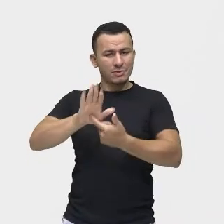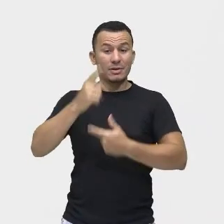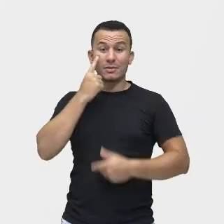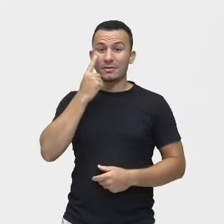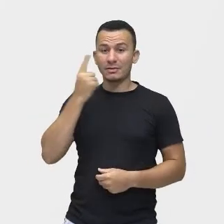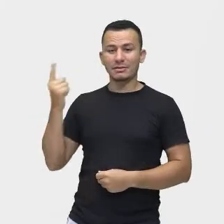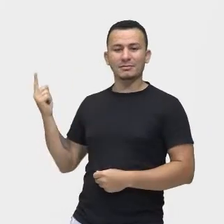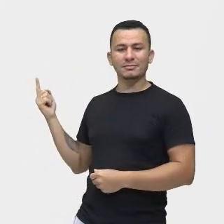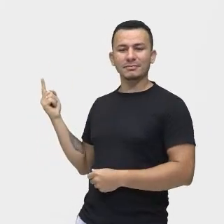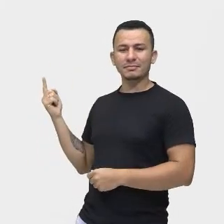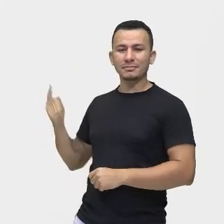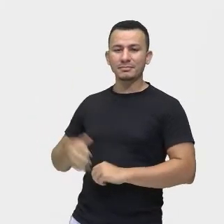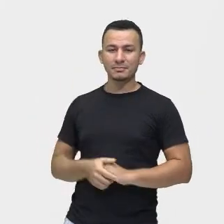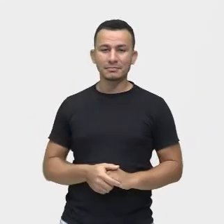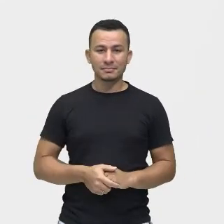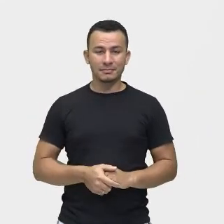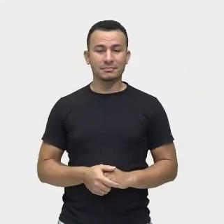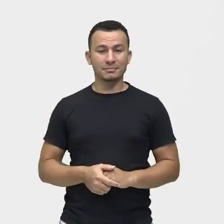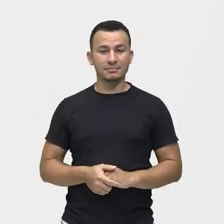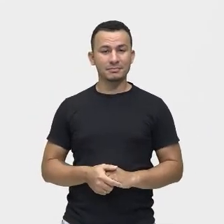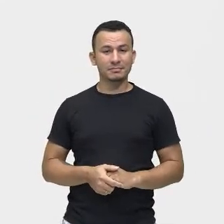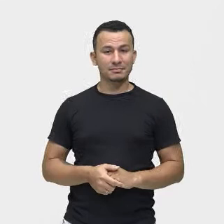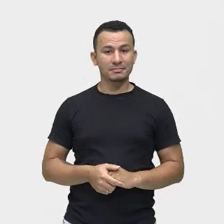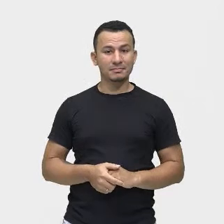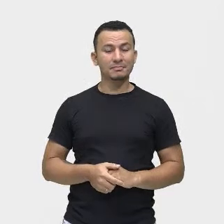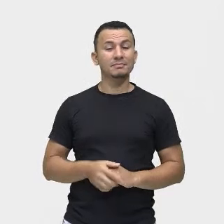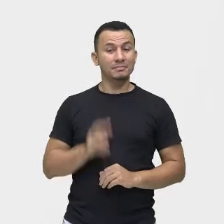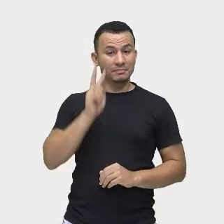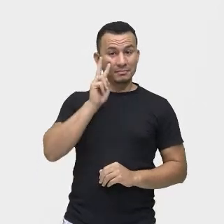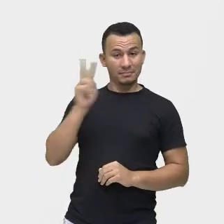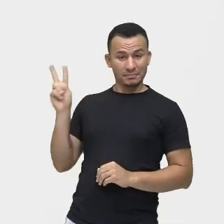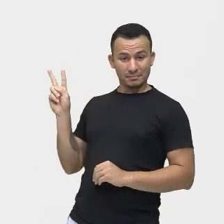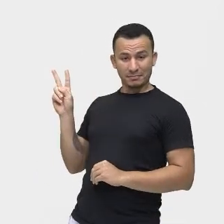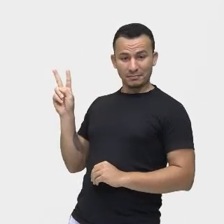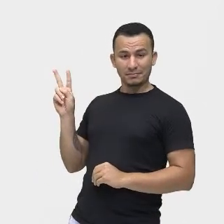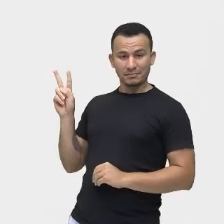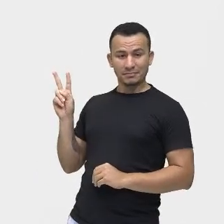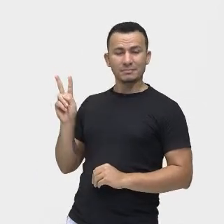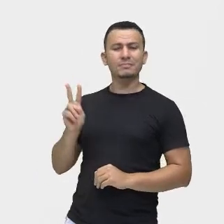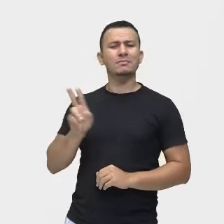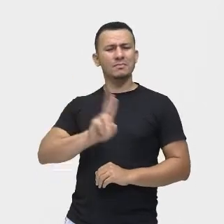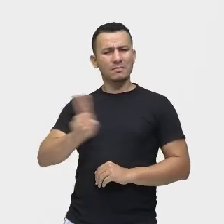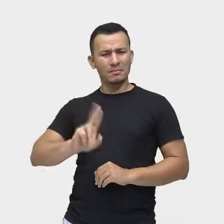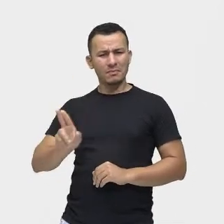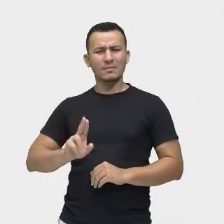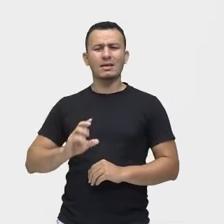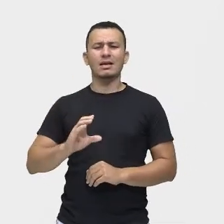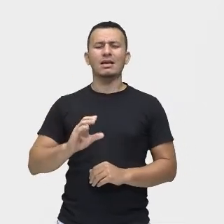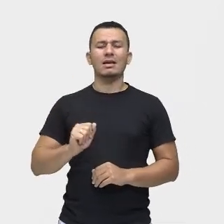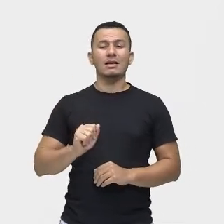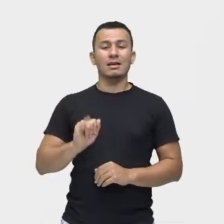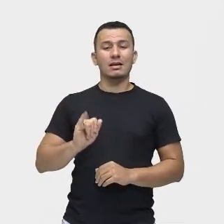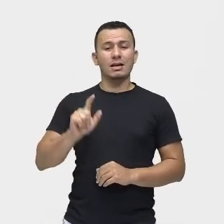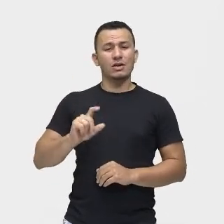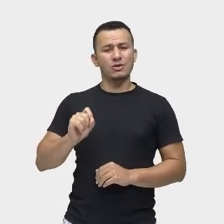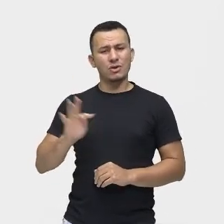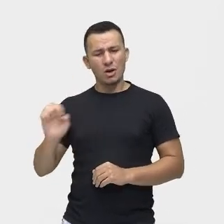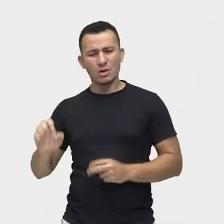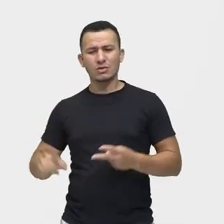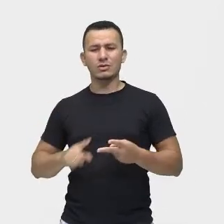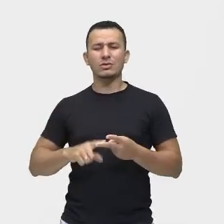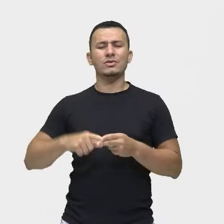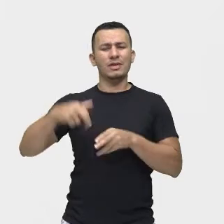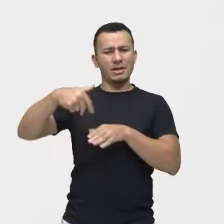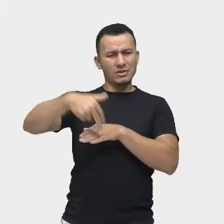imagem. Então aí vocês podem visualizar o half pipe, tem o caixote, as escadas, né,